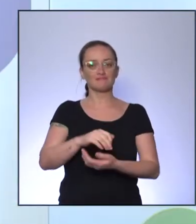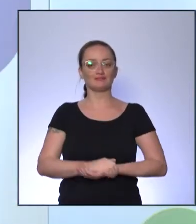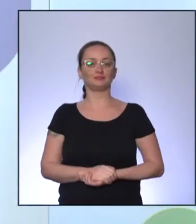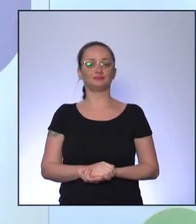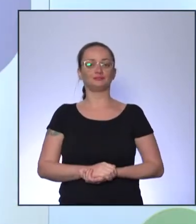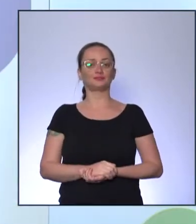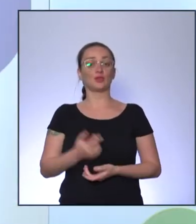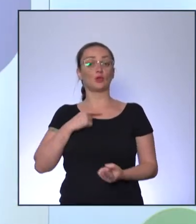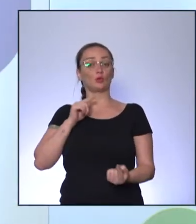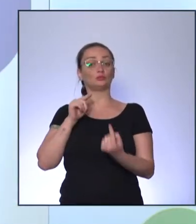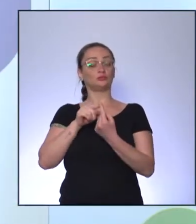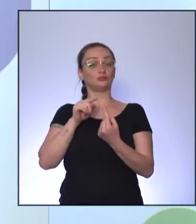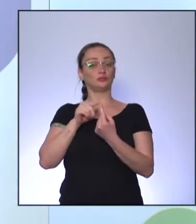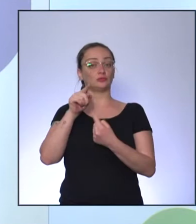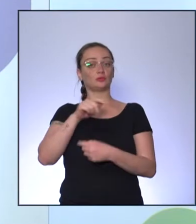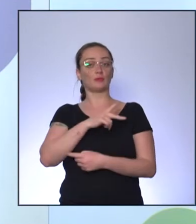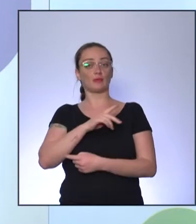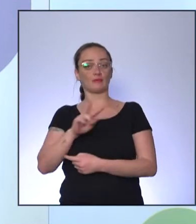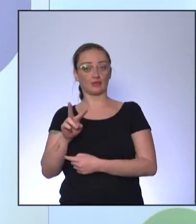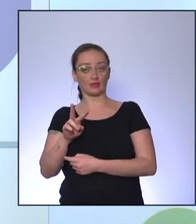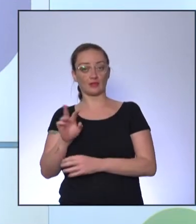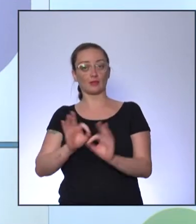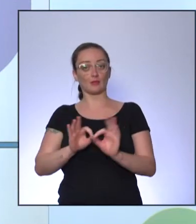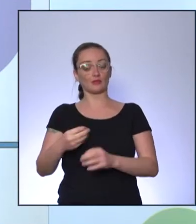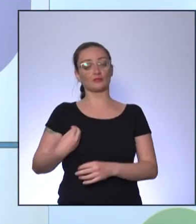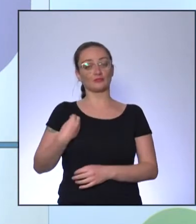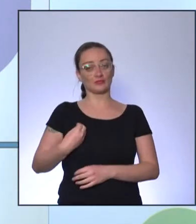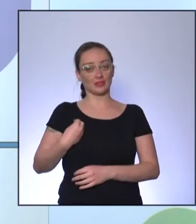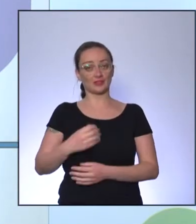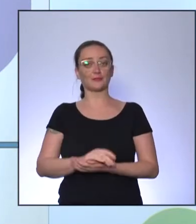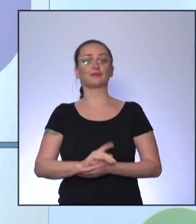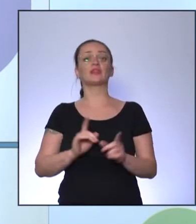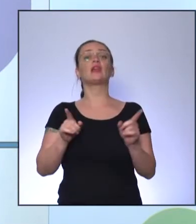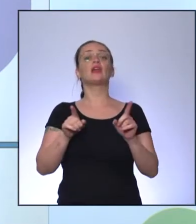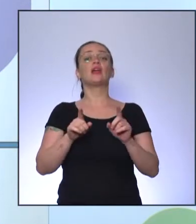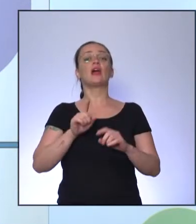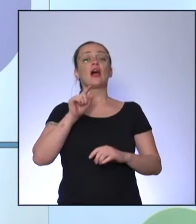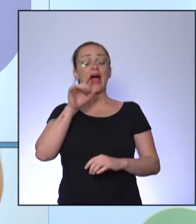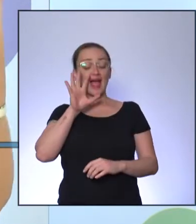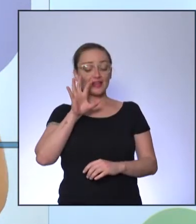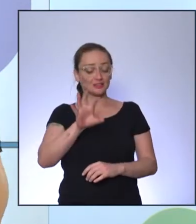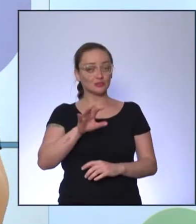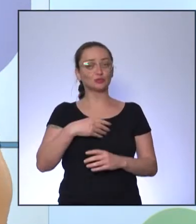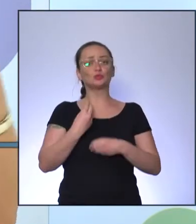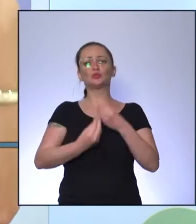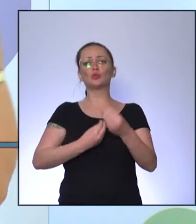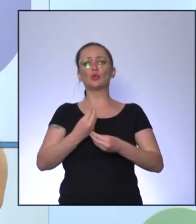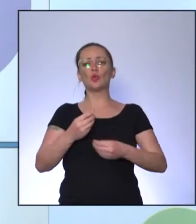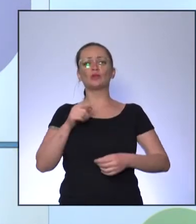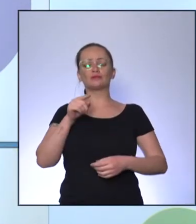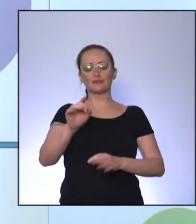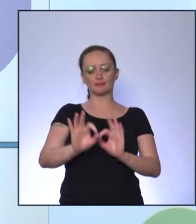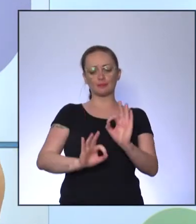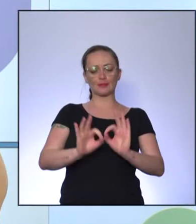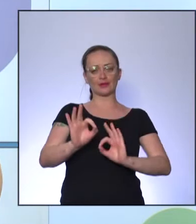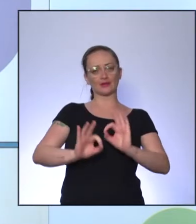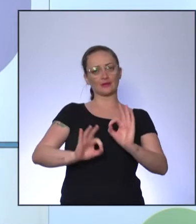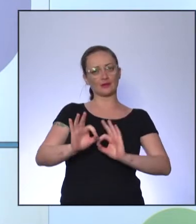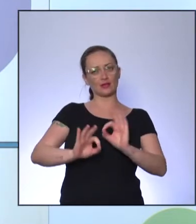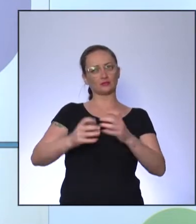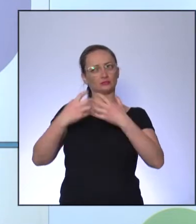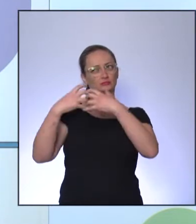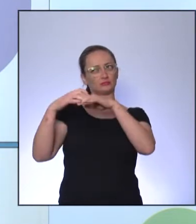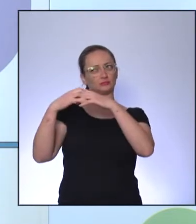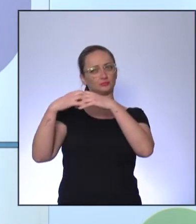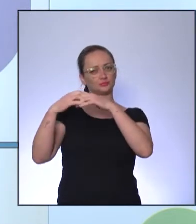Um dos objetivos do PV, que até a Roberta trouxe, é exatamente como que você consegue planejar,